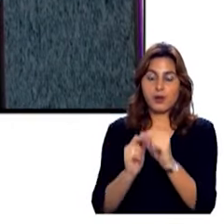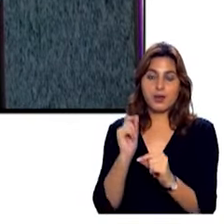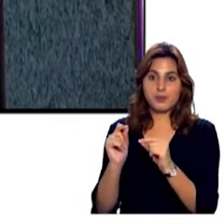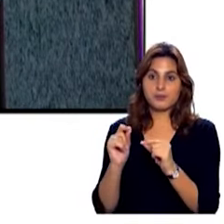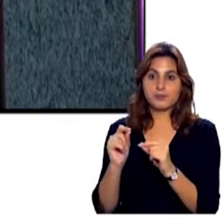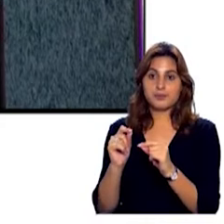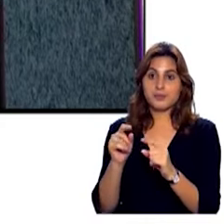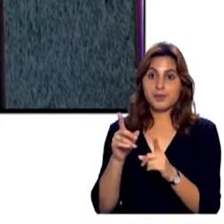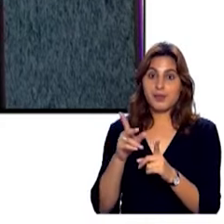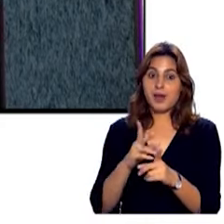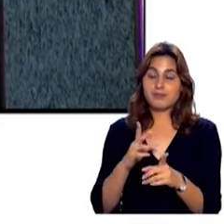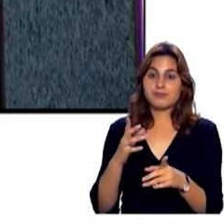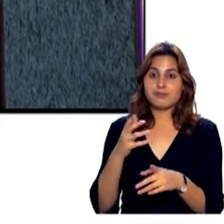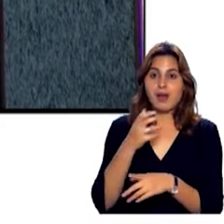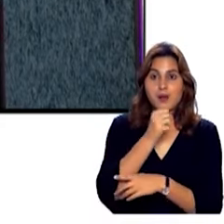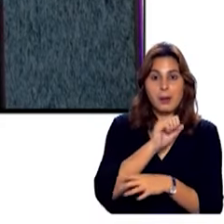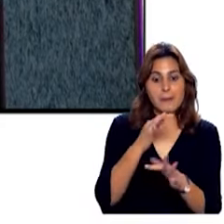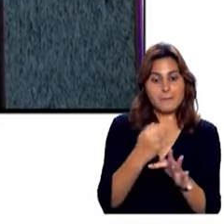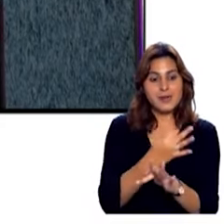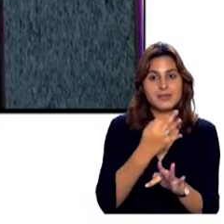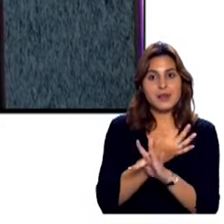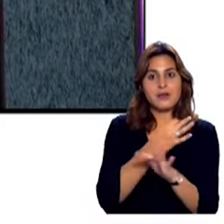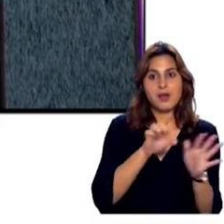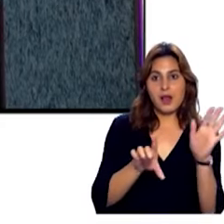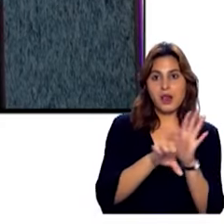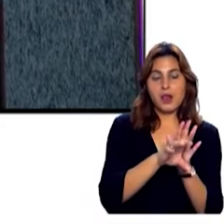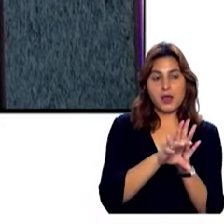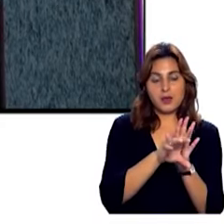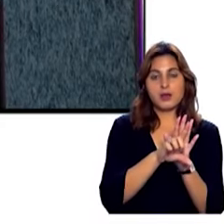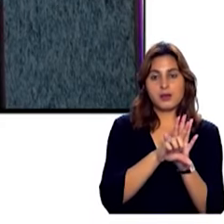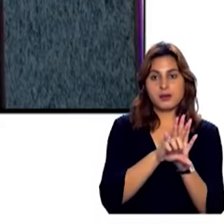salvaguarda para a preservação da Lei